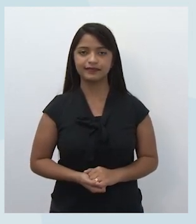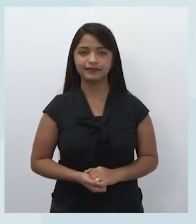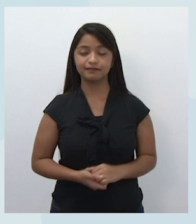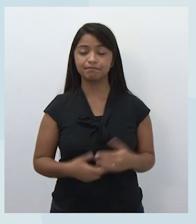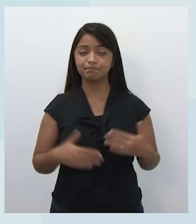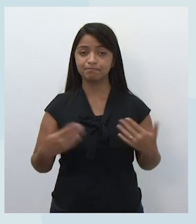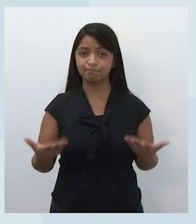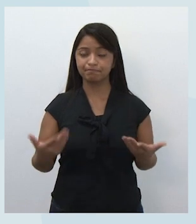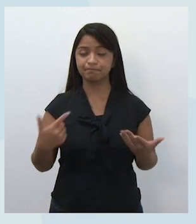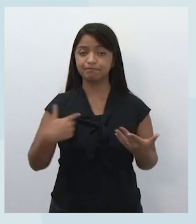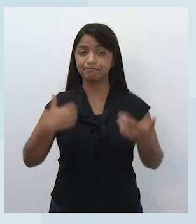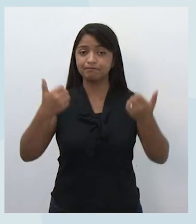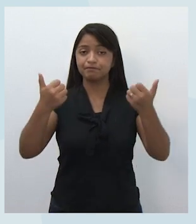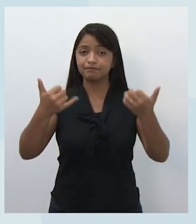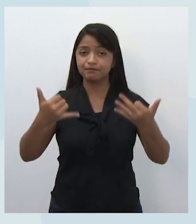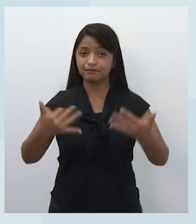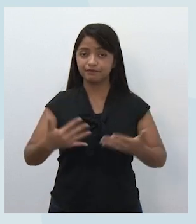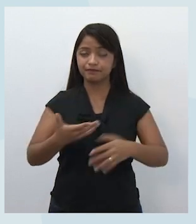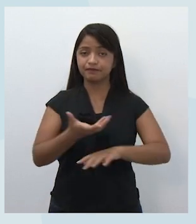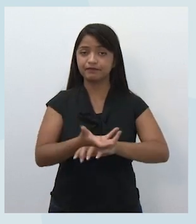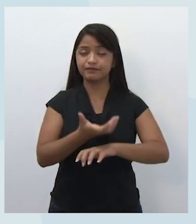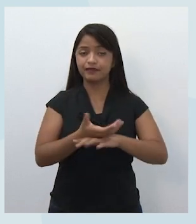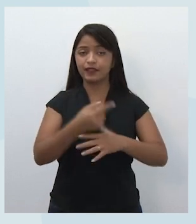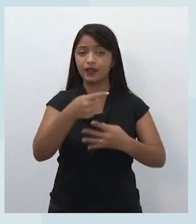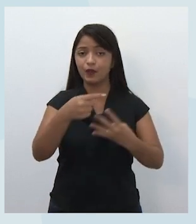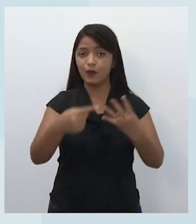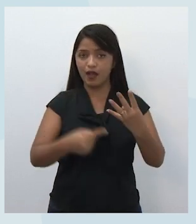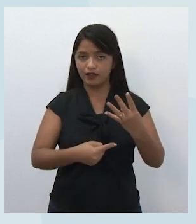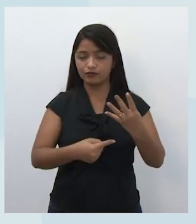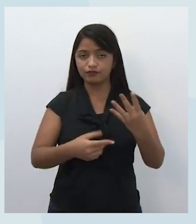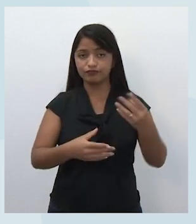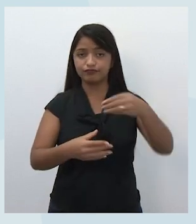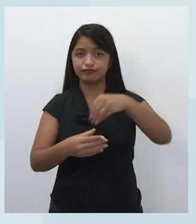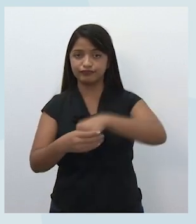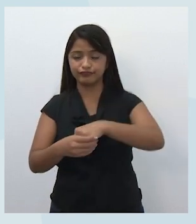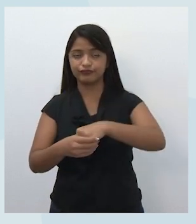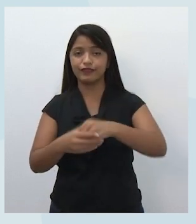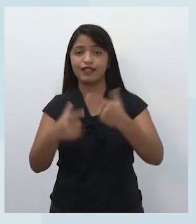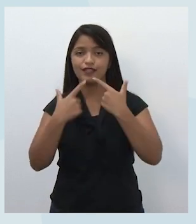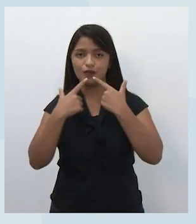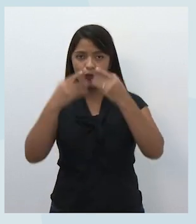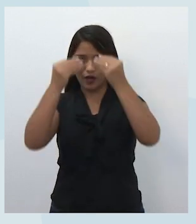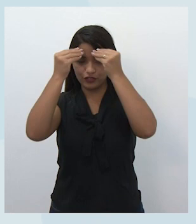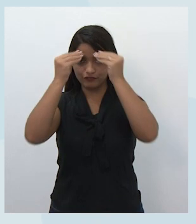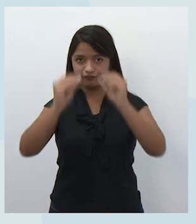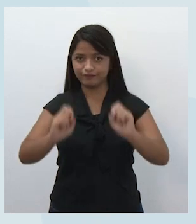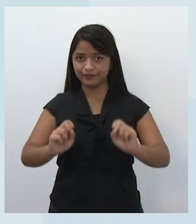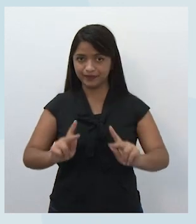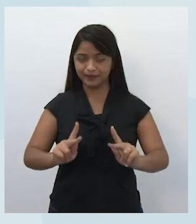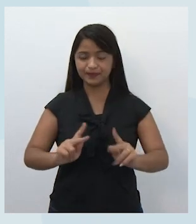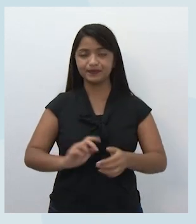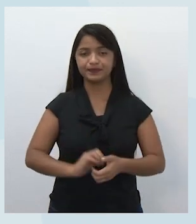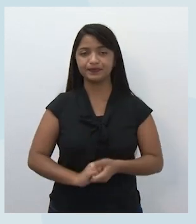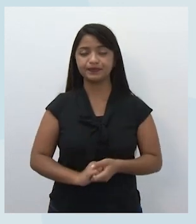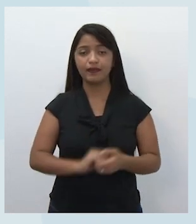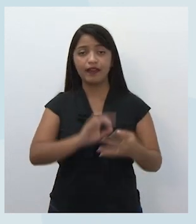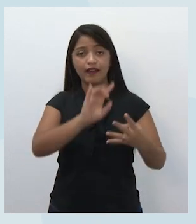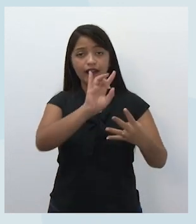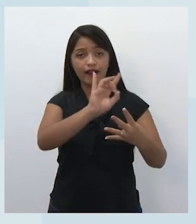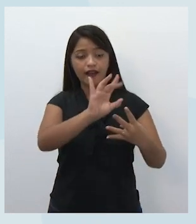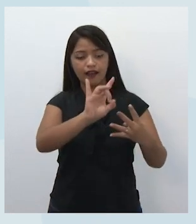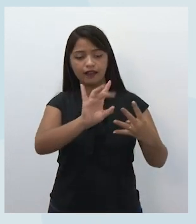Falar um pouquinho dos quatro componentes que compõem a área de linguagens, né? E qual é a contribuição de cada um